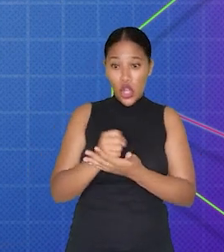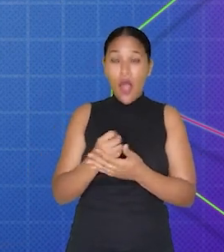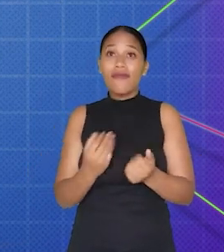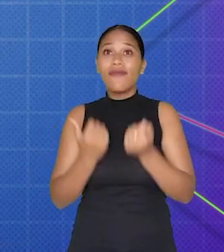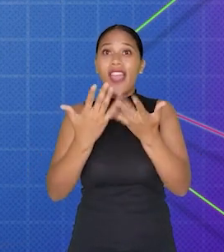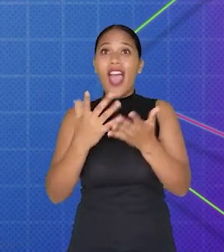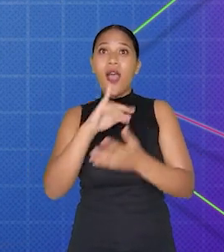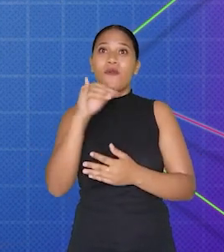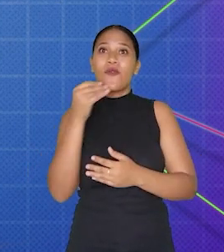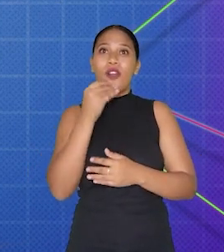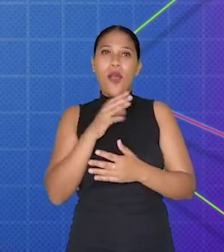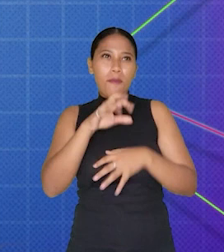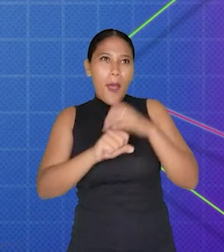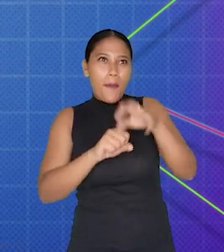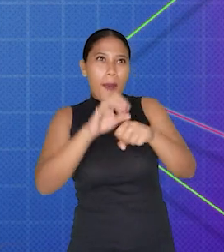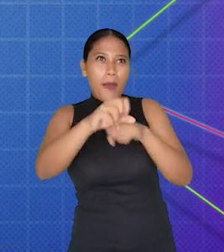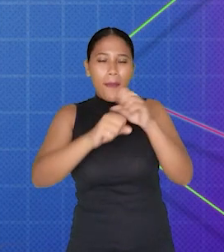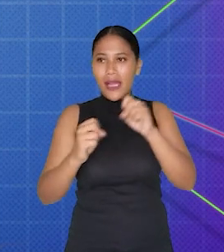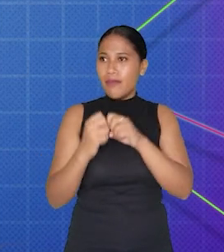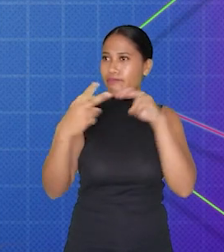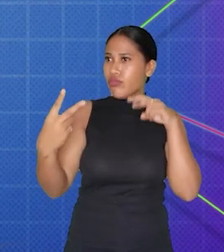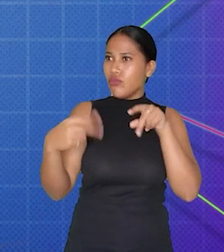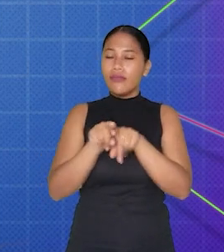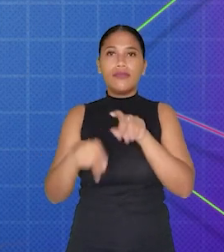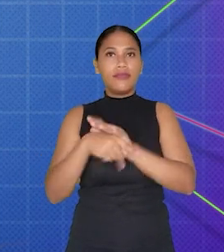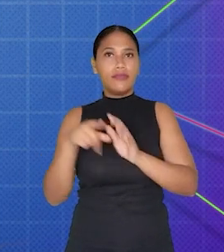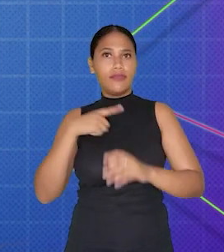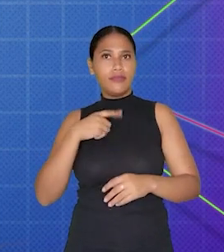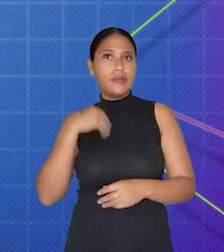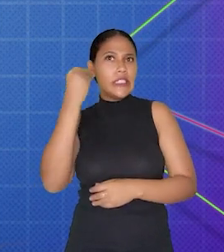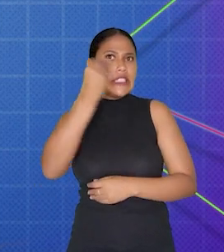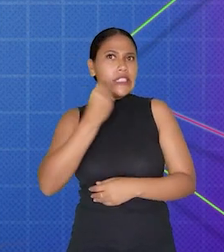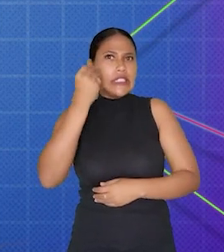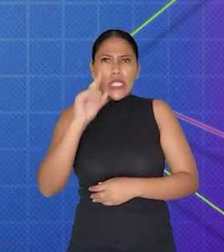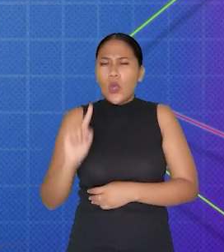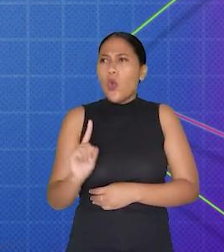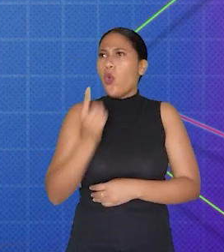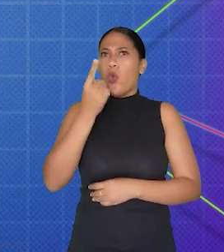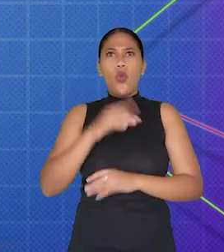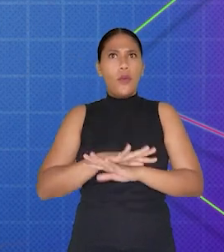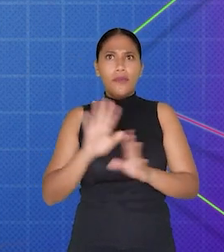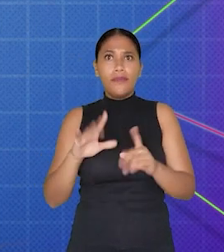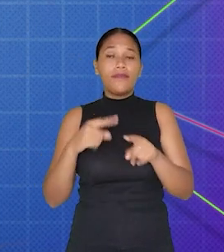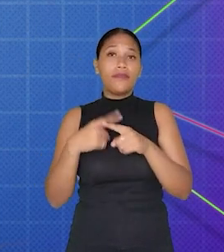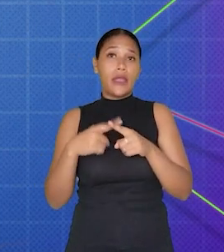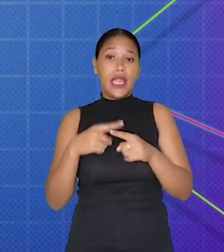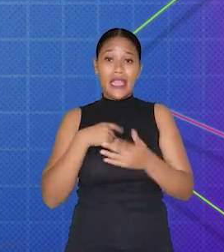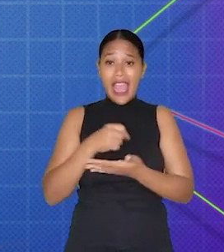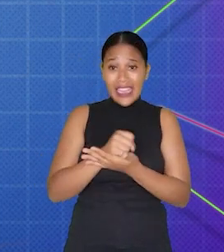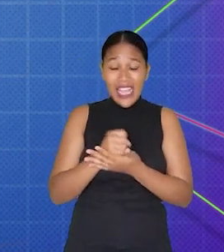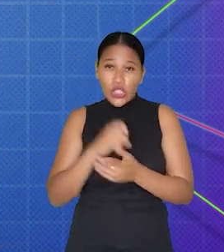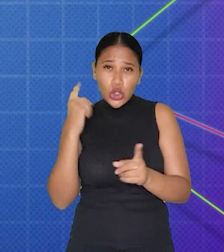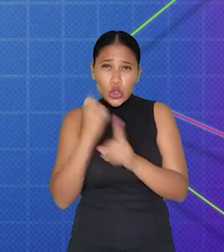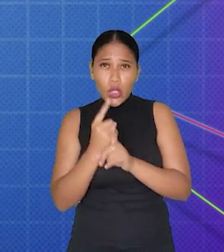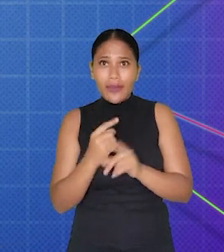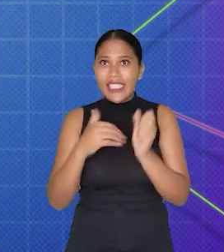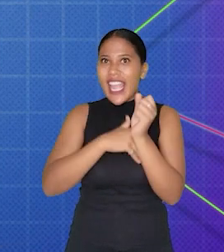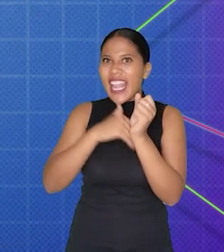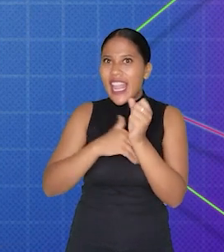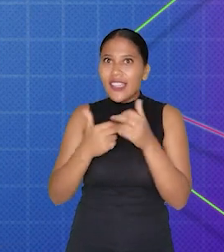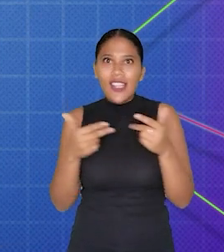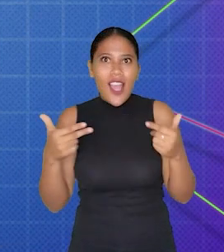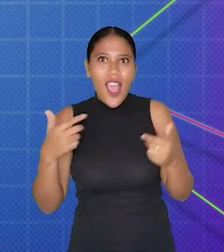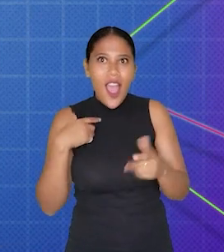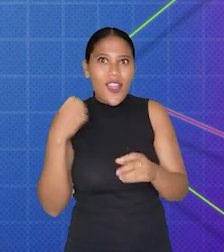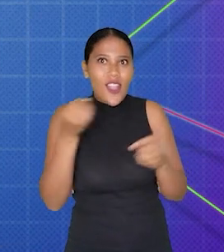exploração. Jogos que permitem que os jogadores explorem um ambiente virtual podem oferecer uma experiência única e envolvente. Os jogadores podem querer